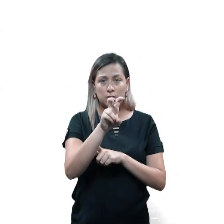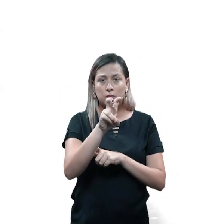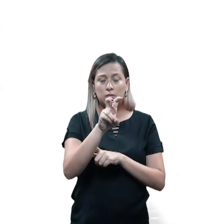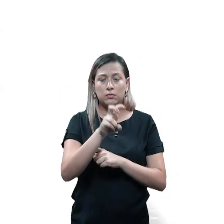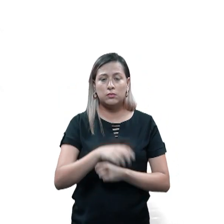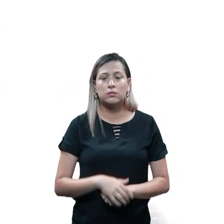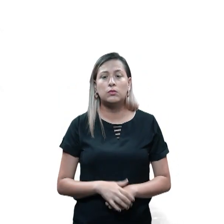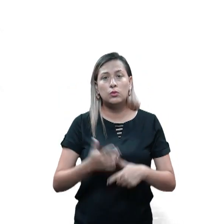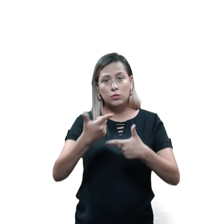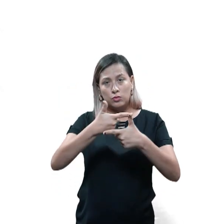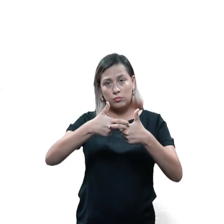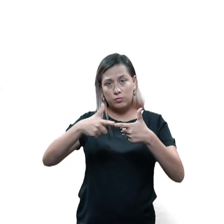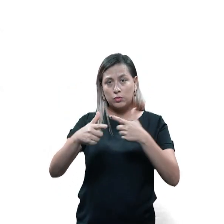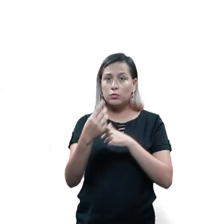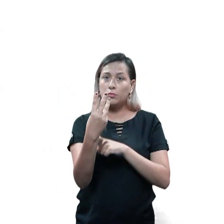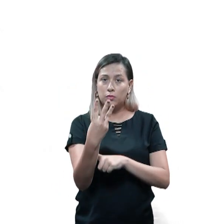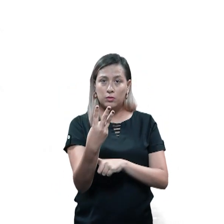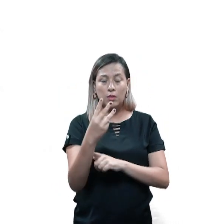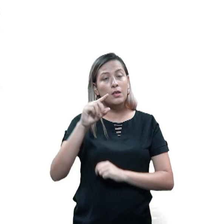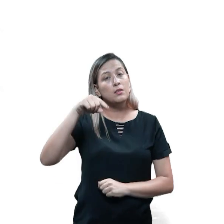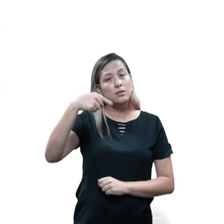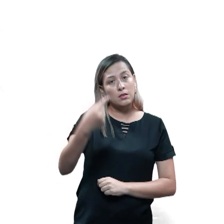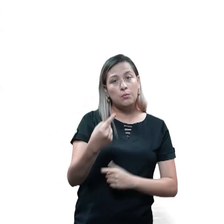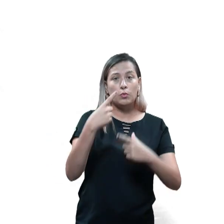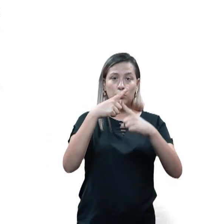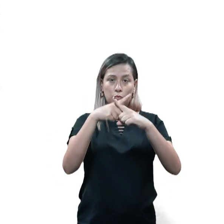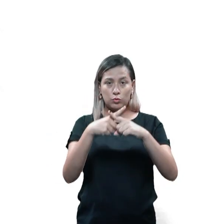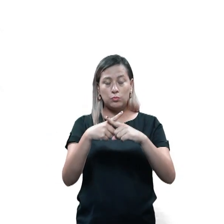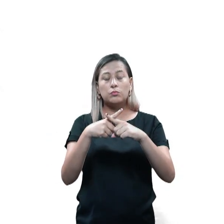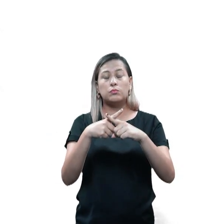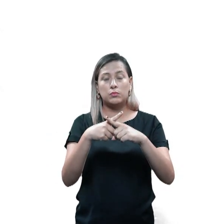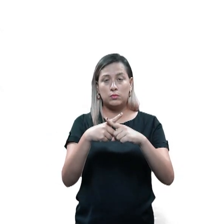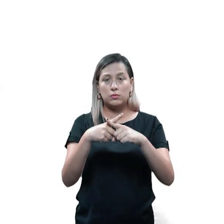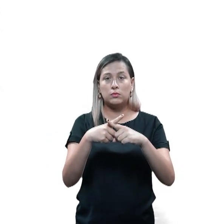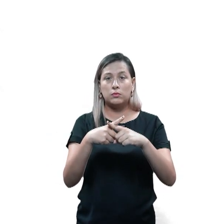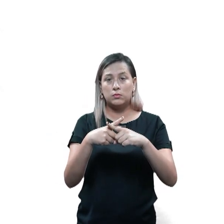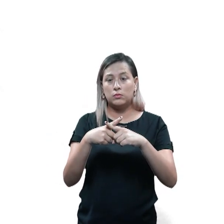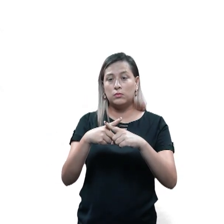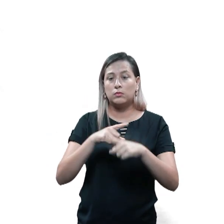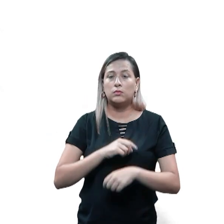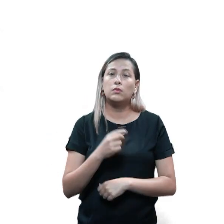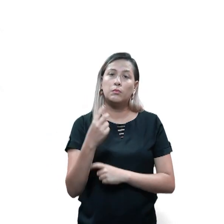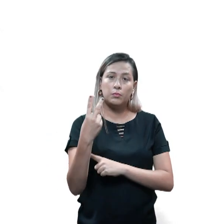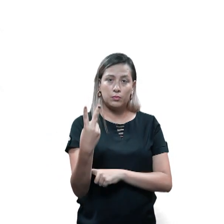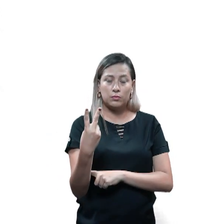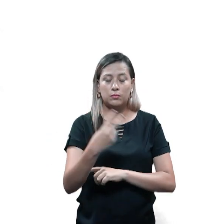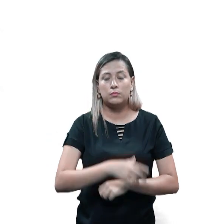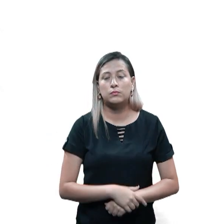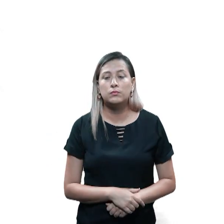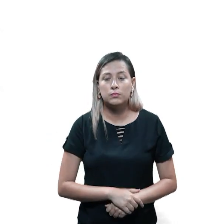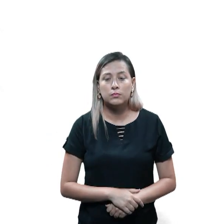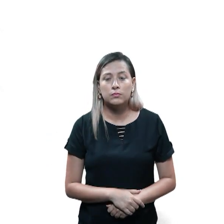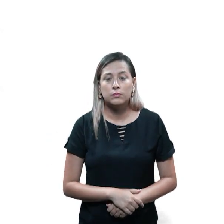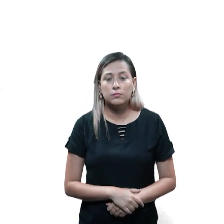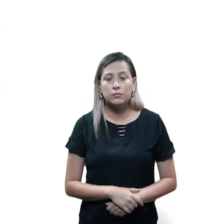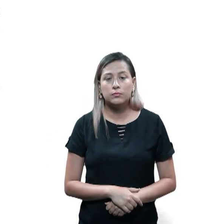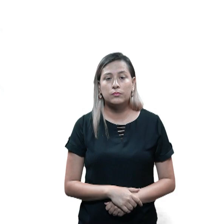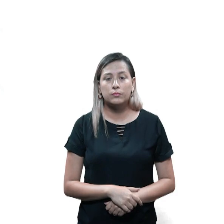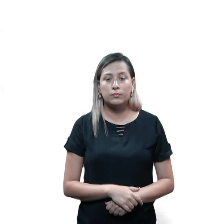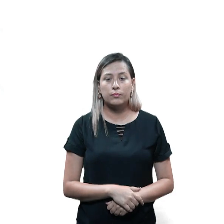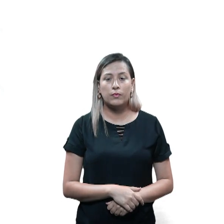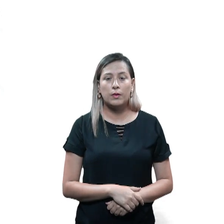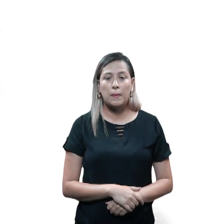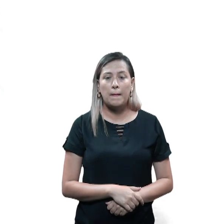você vai dividir por 3 e depois vai multiplicar esse valor que você encontrou por 2. O ponto alto,